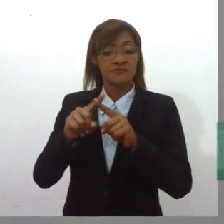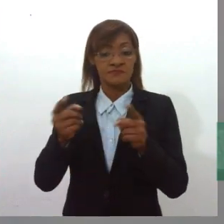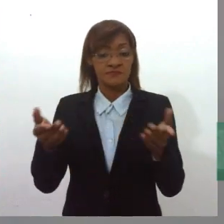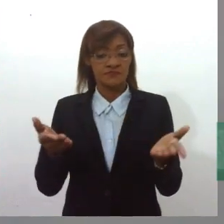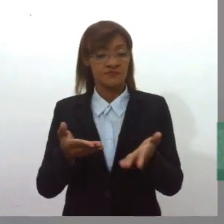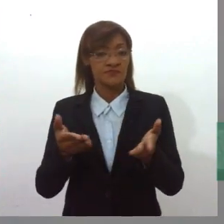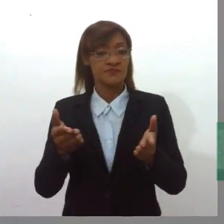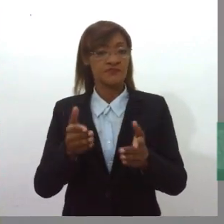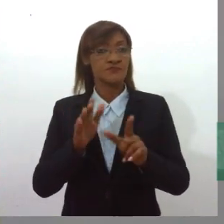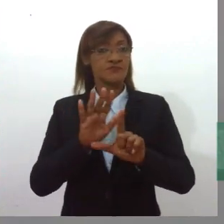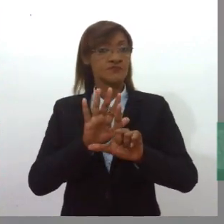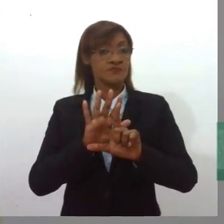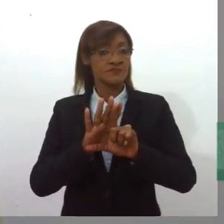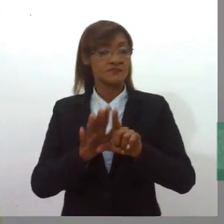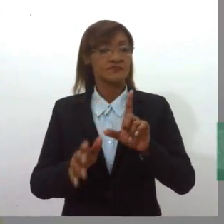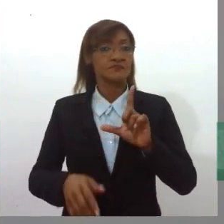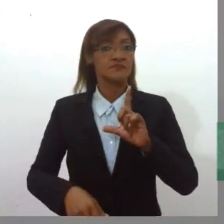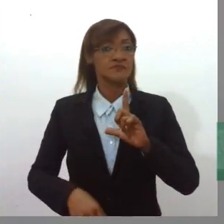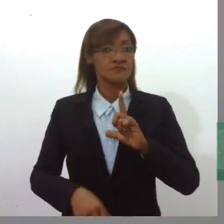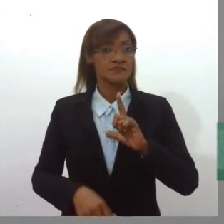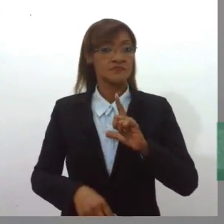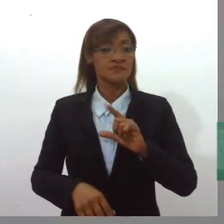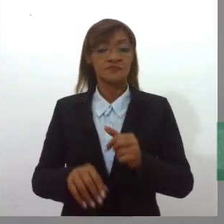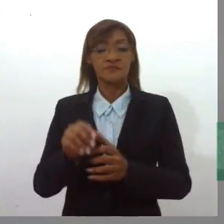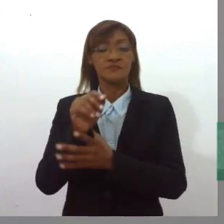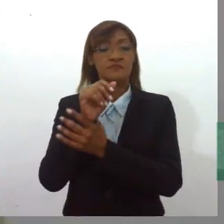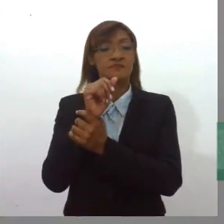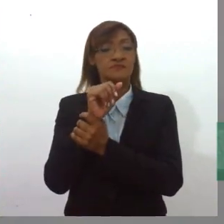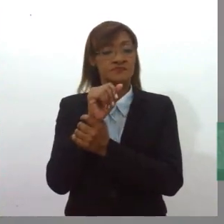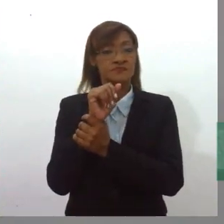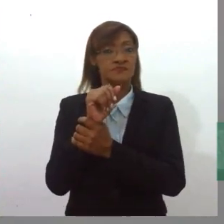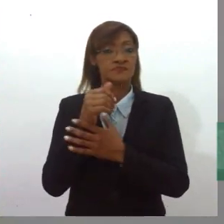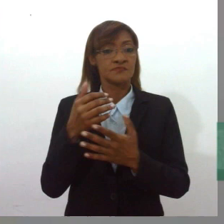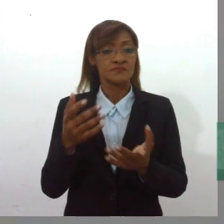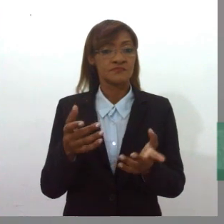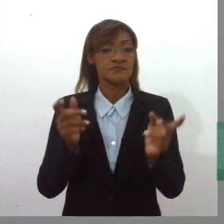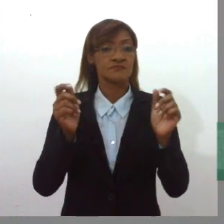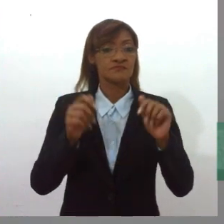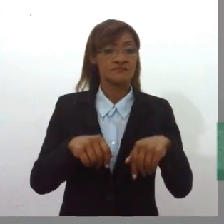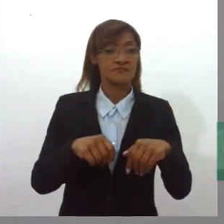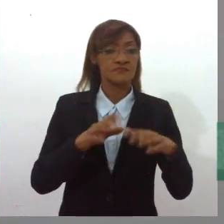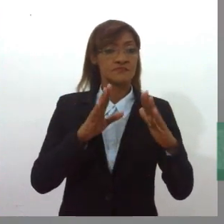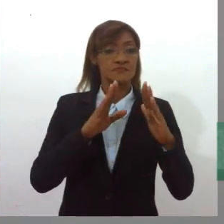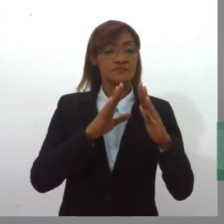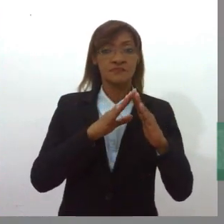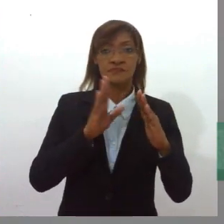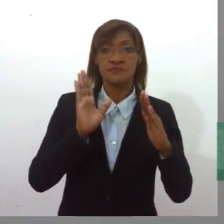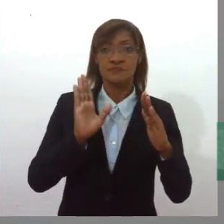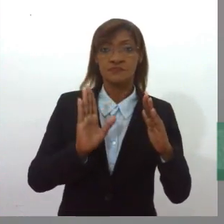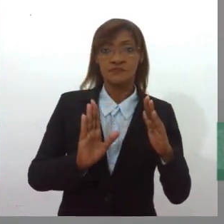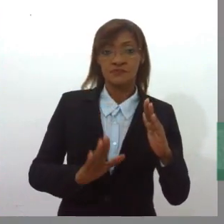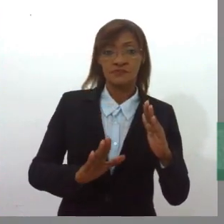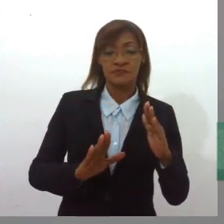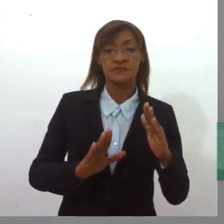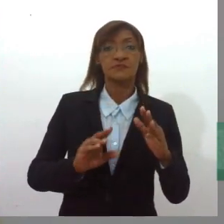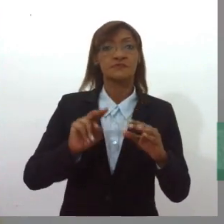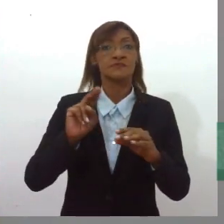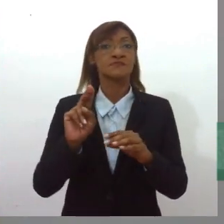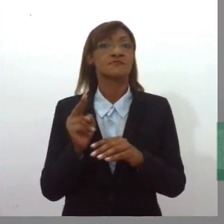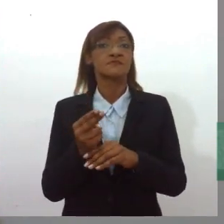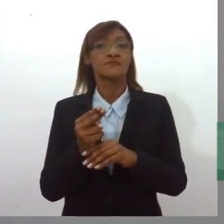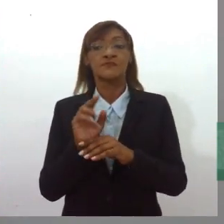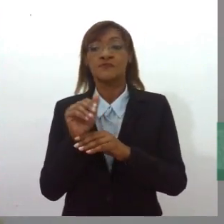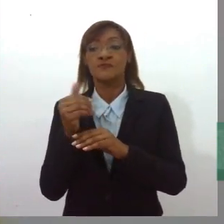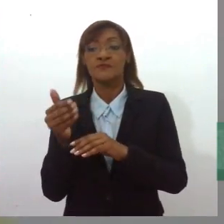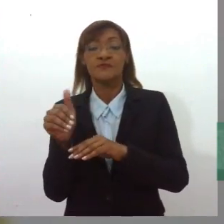específicas que protegem os animais sejam eles as aves domésticas ou as aves silvestres e aí eu acho que